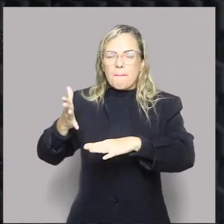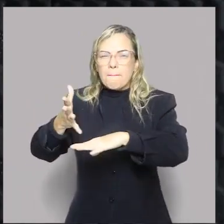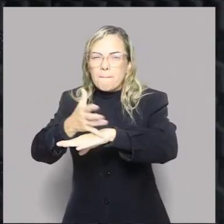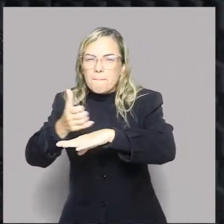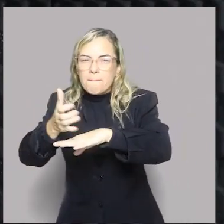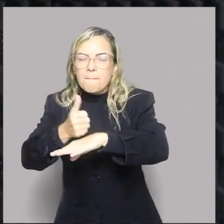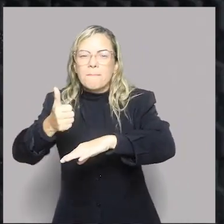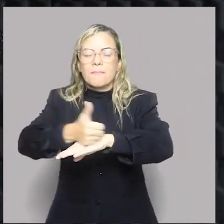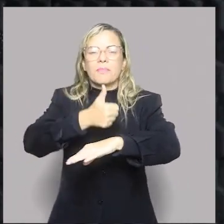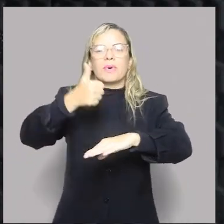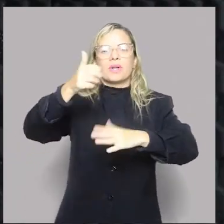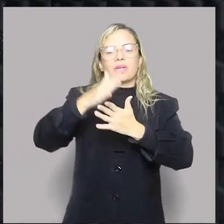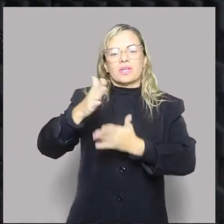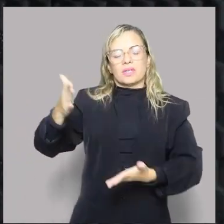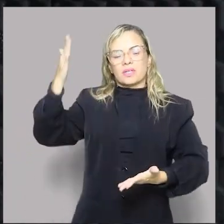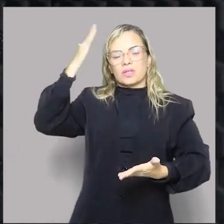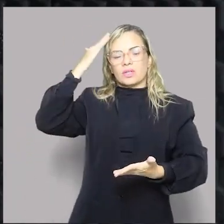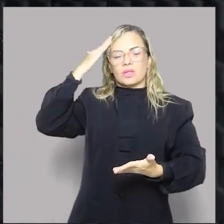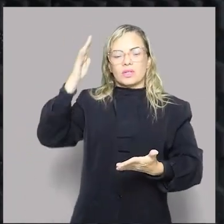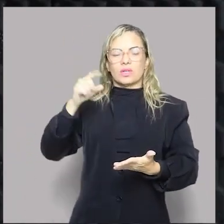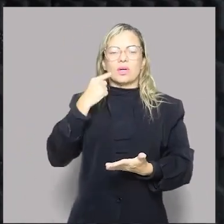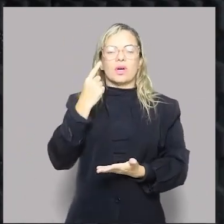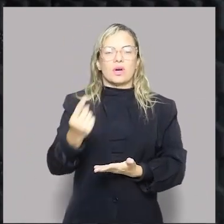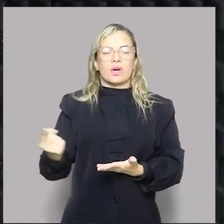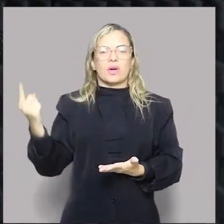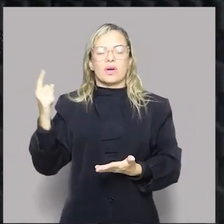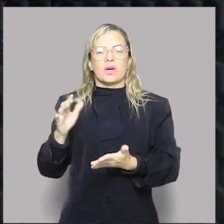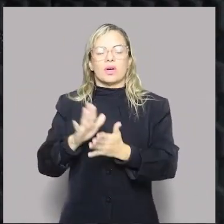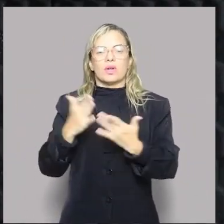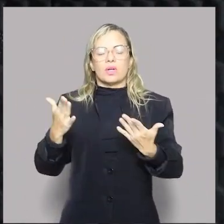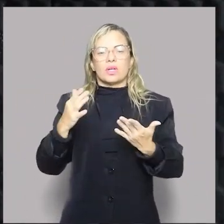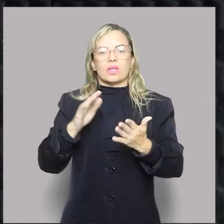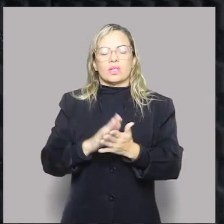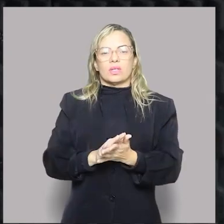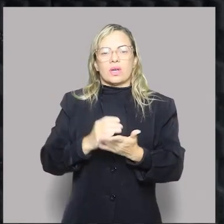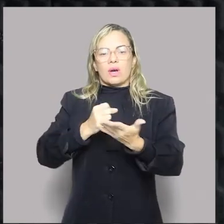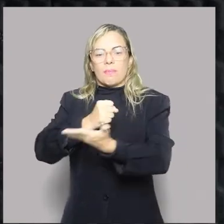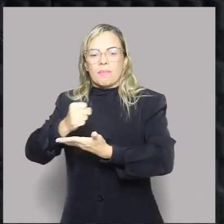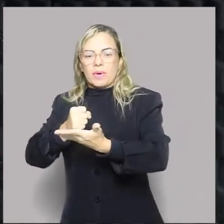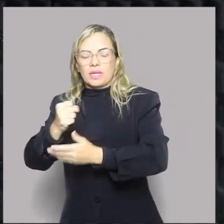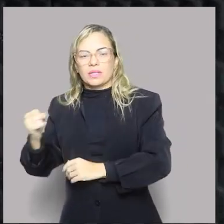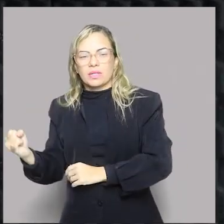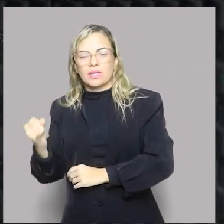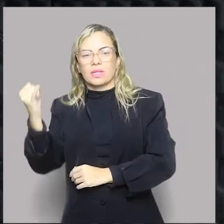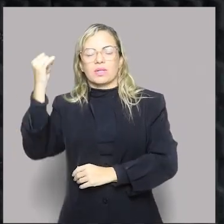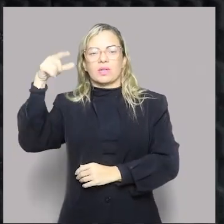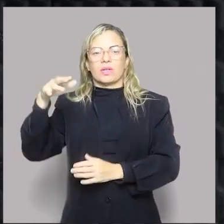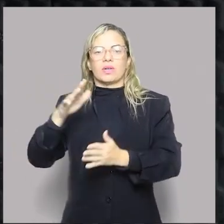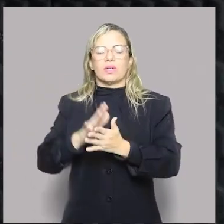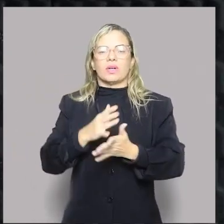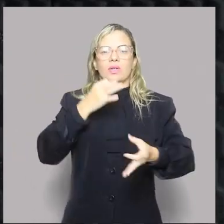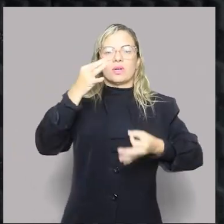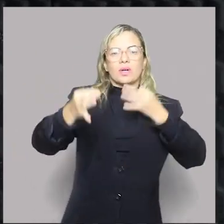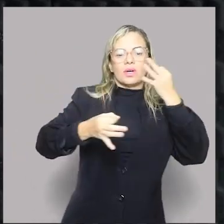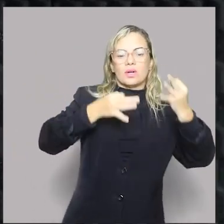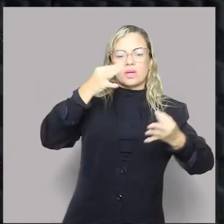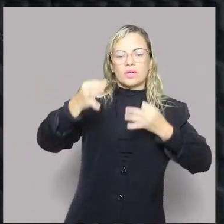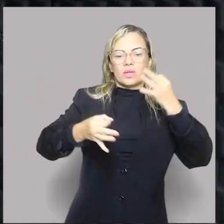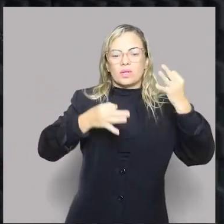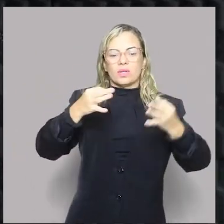estratégia argumentativa de argumentos de autoridade. Ou seja, você vai utilizar